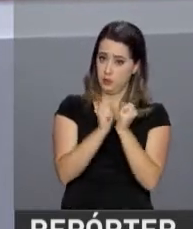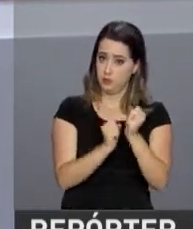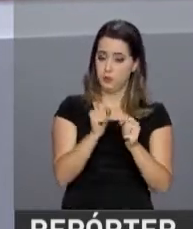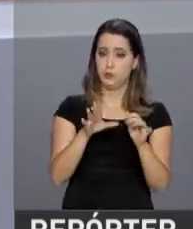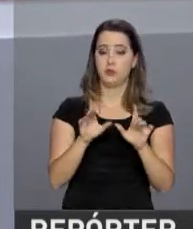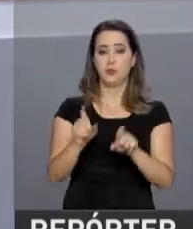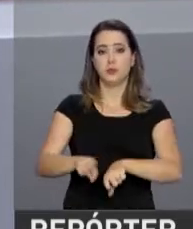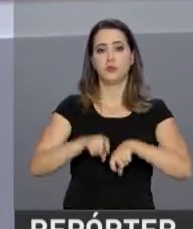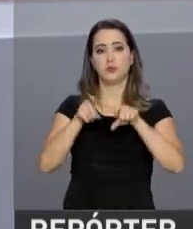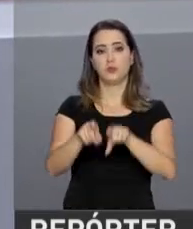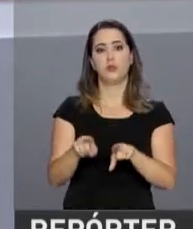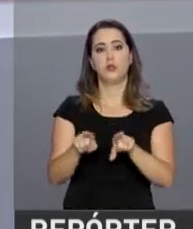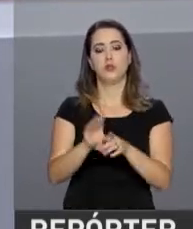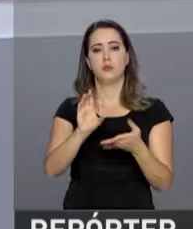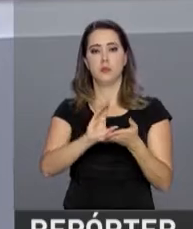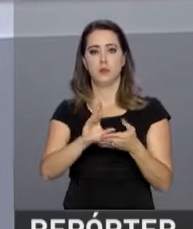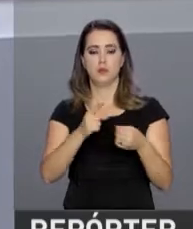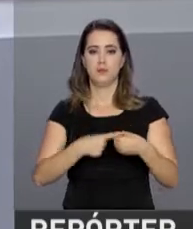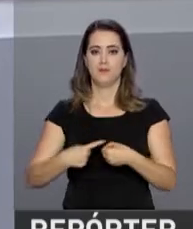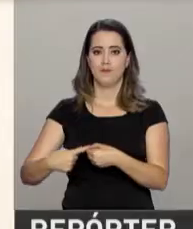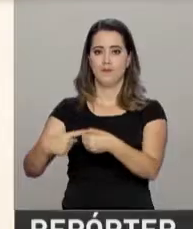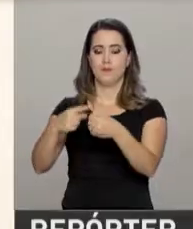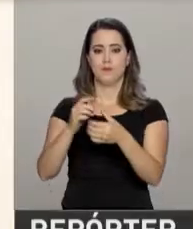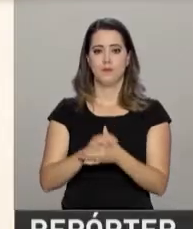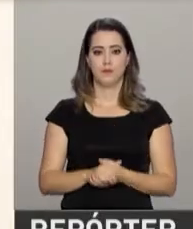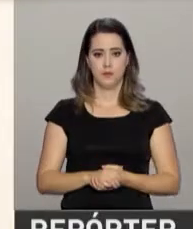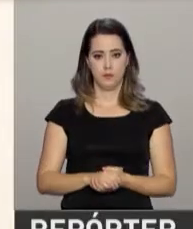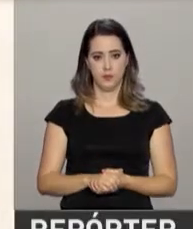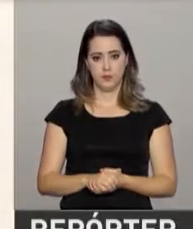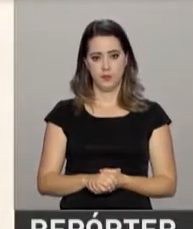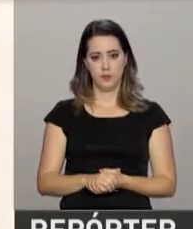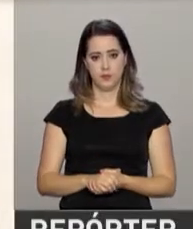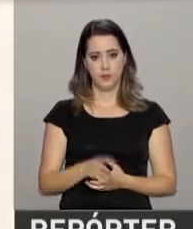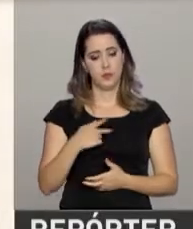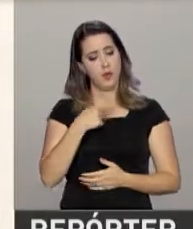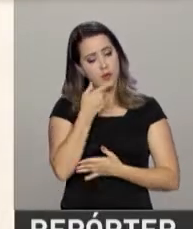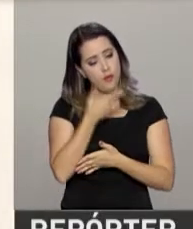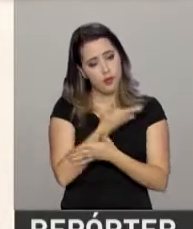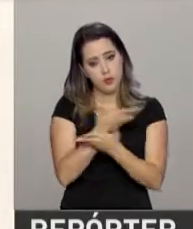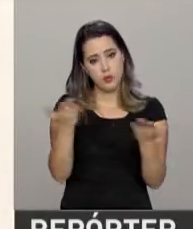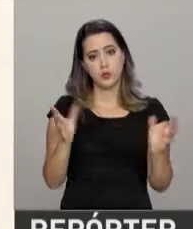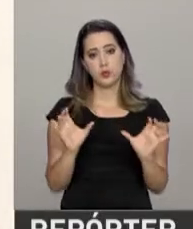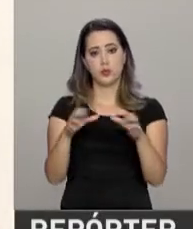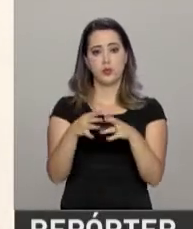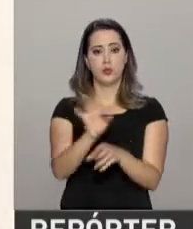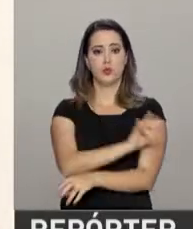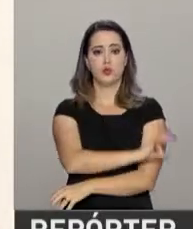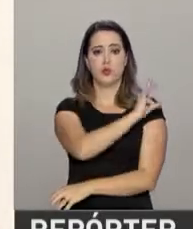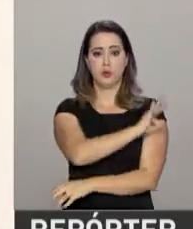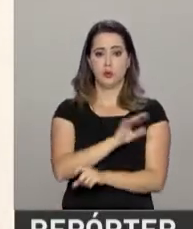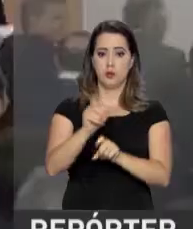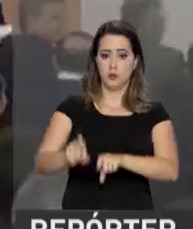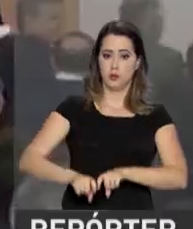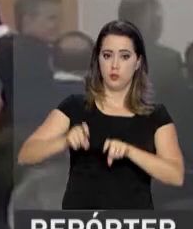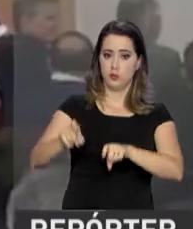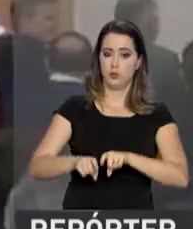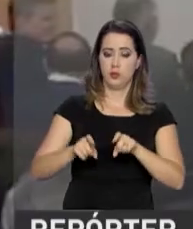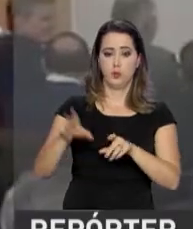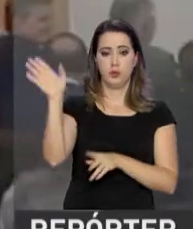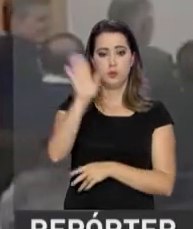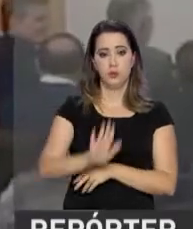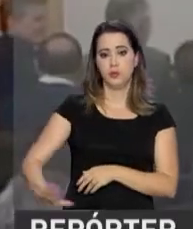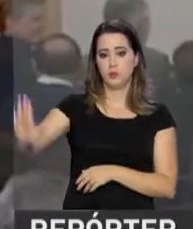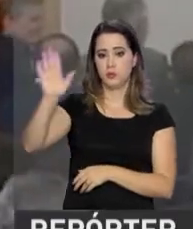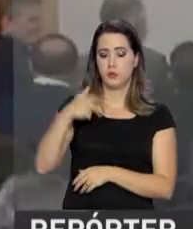agrícolas e os conselhos regionais não me dirigiu hoje aos técnicos agrícolas do brasil